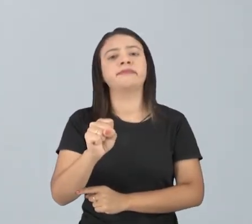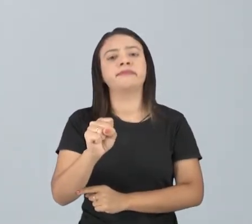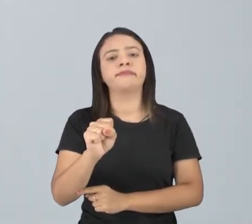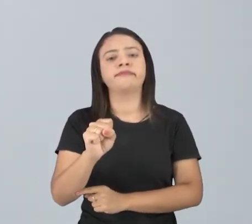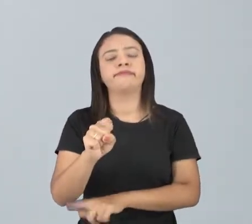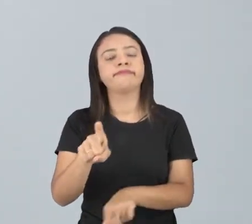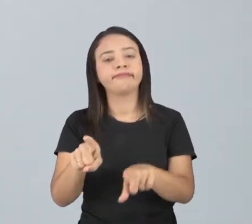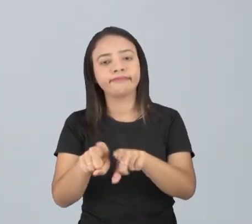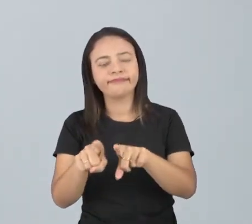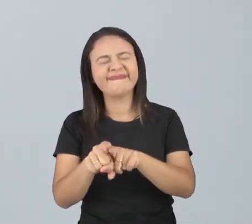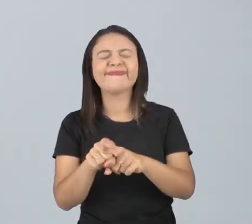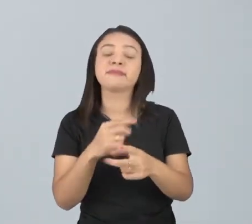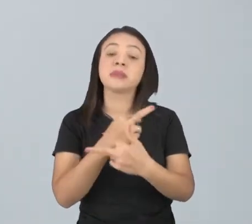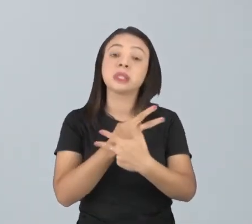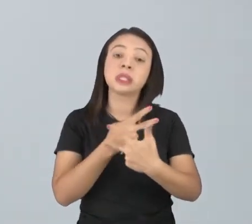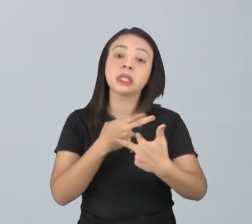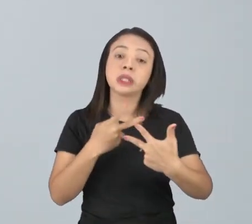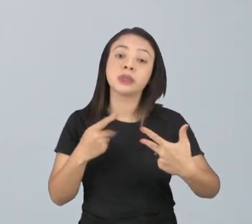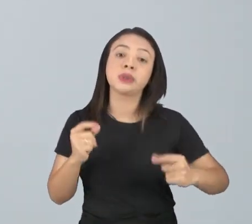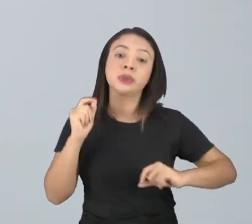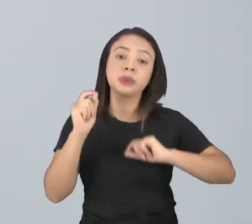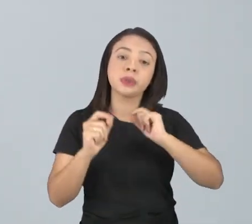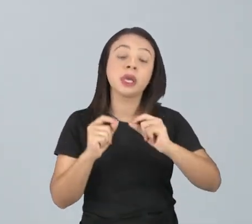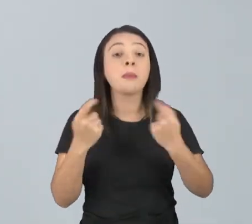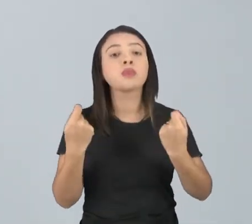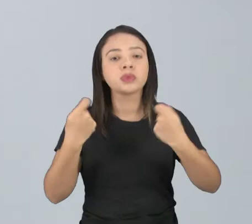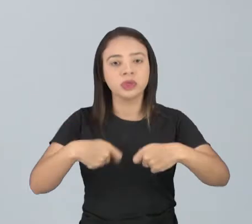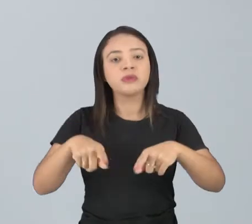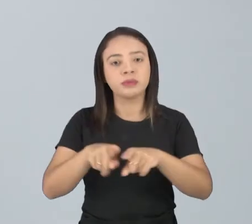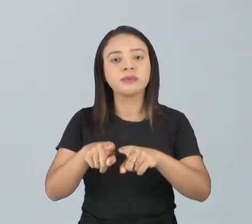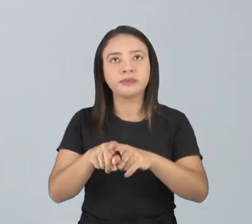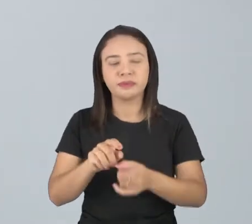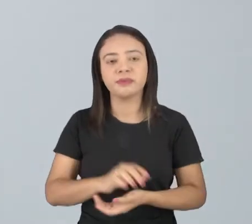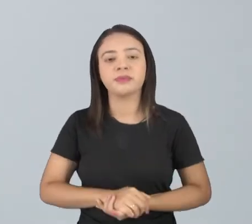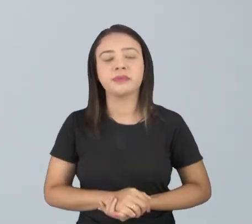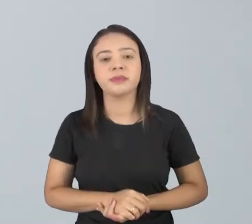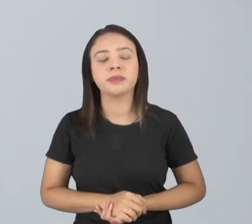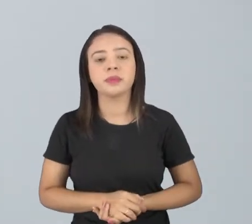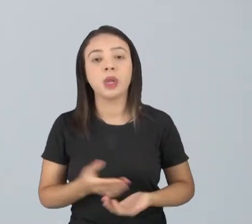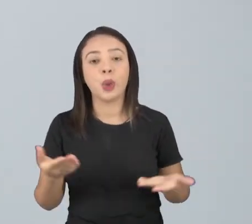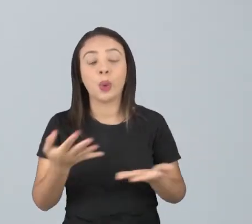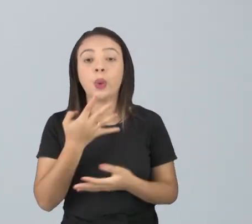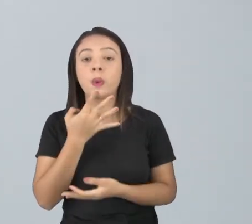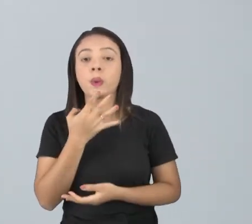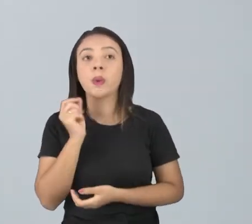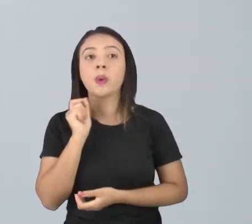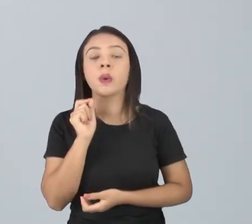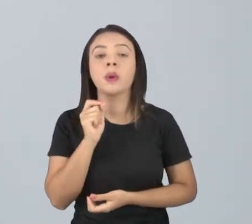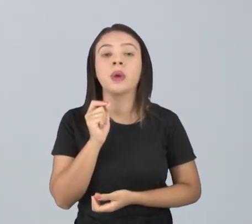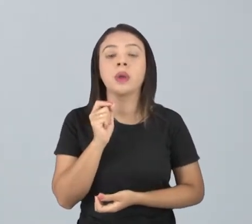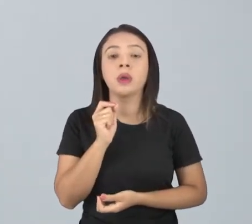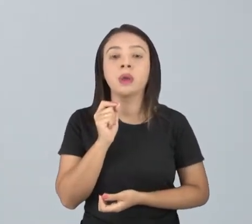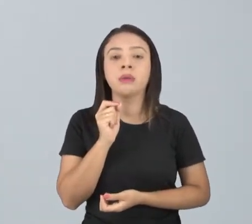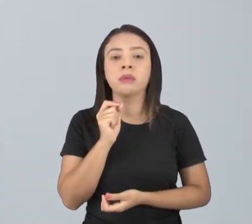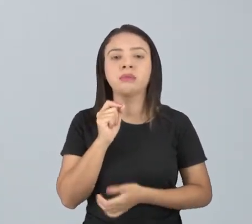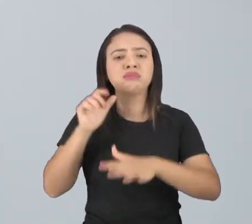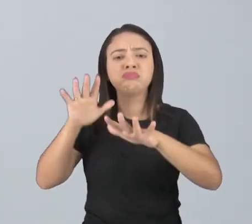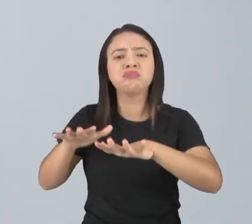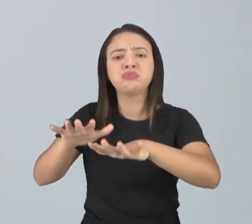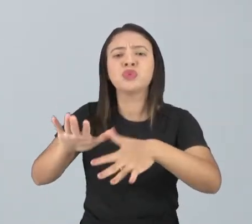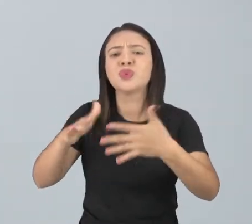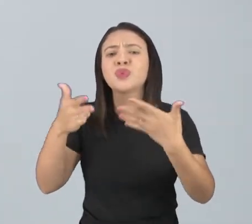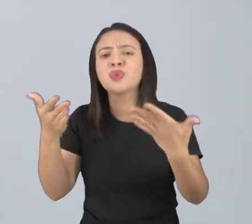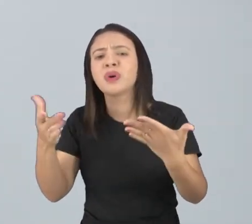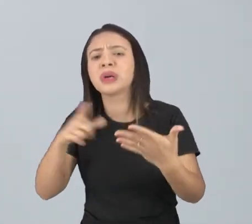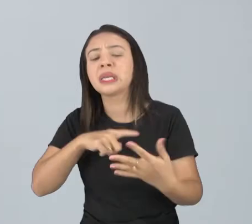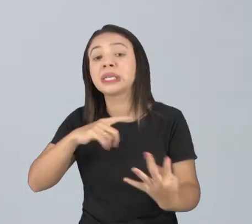inúmeros processos que são possíveis. Tanto é que a gente vai conhecer um pouquinho de quais são esses movimentos